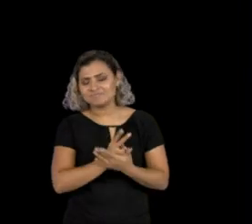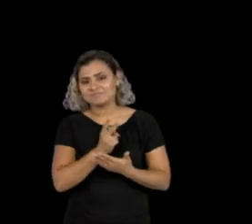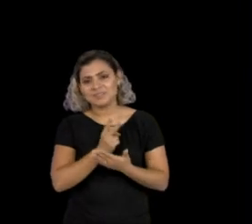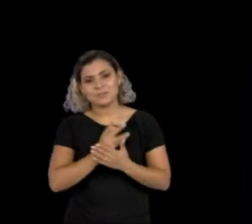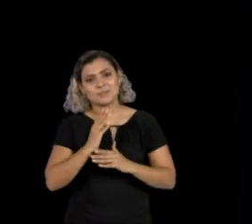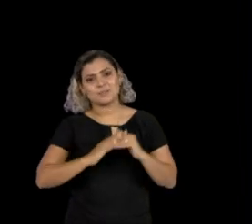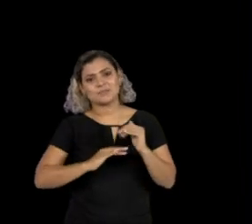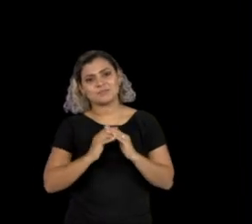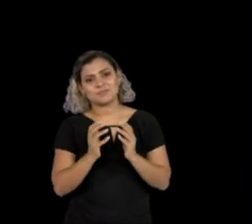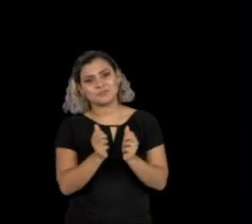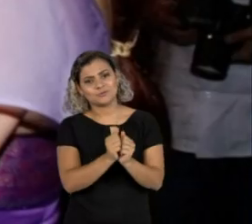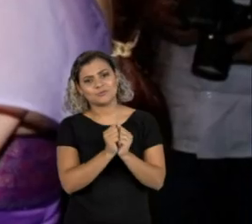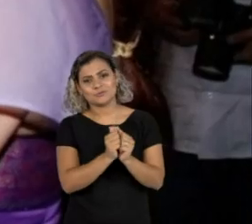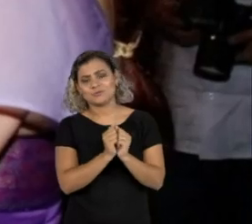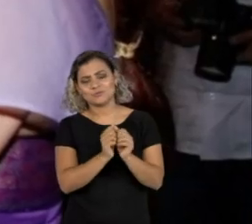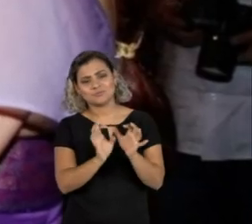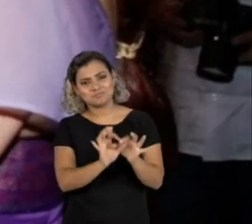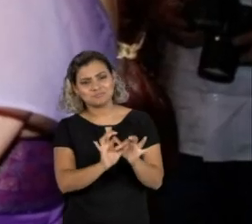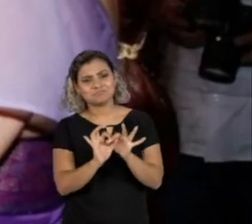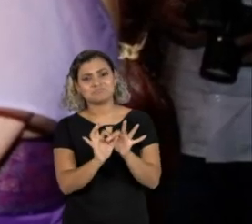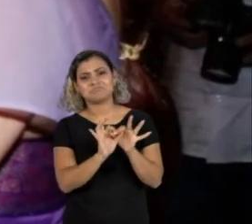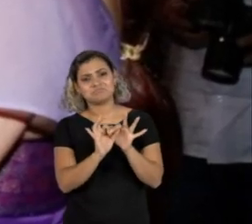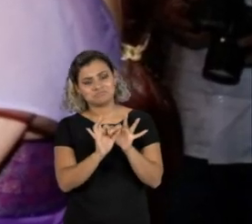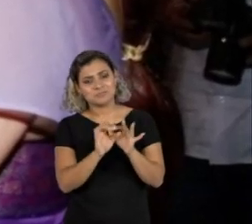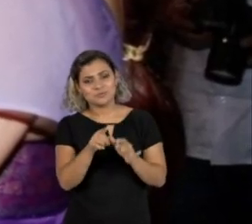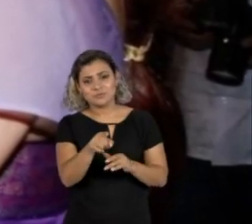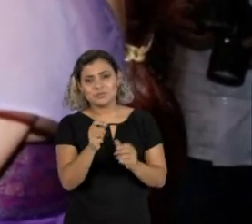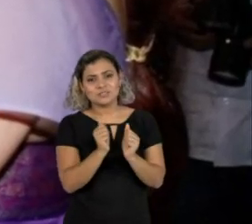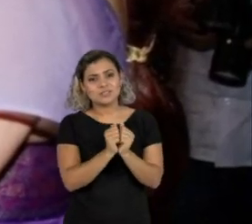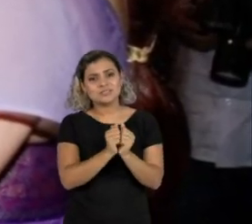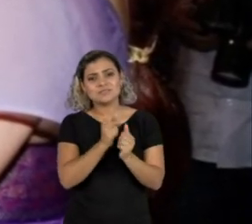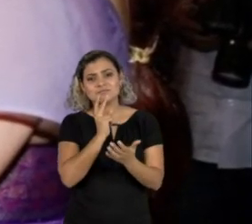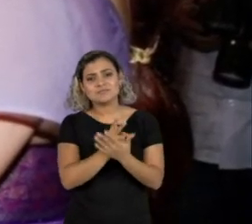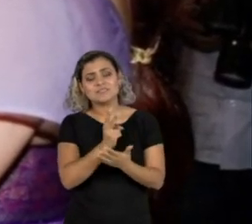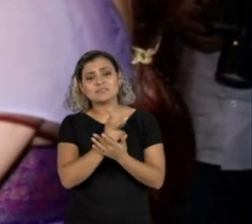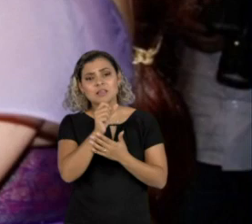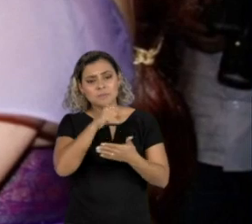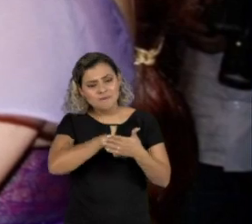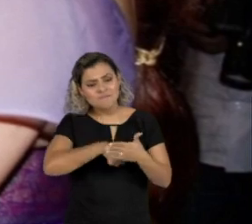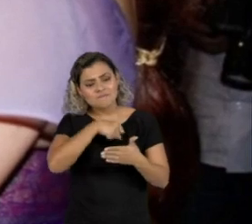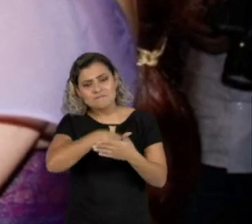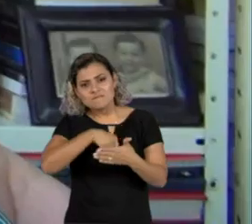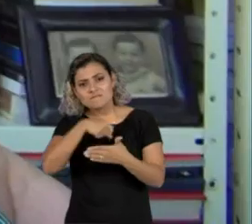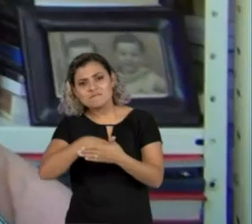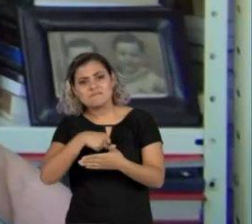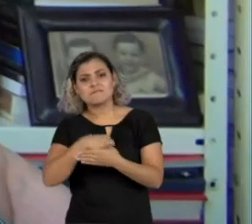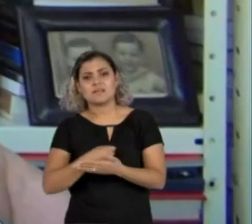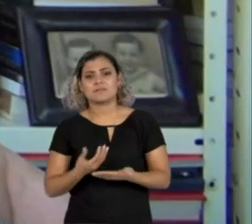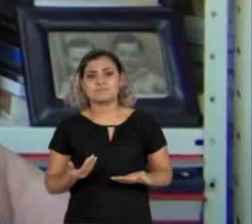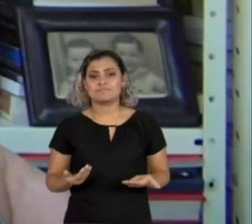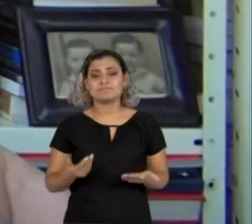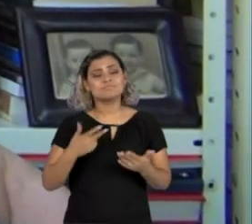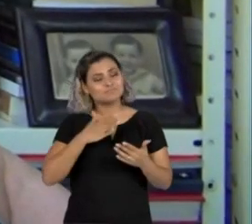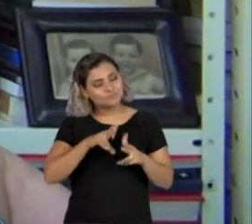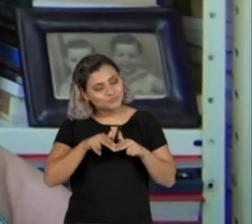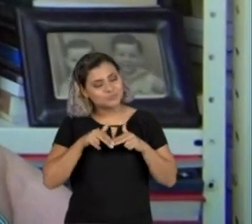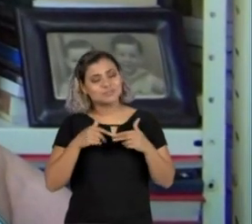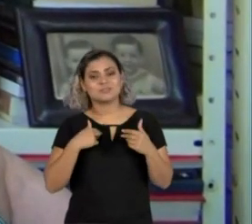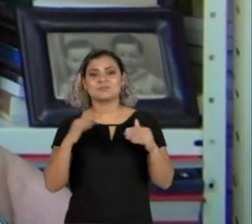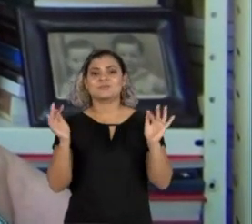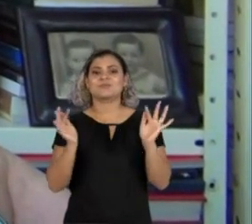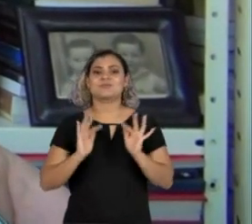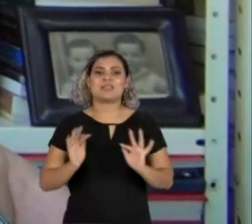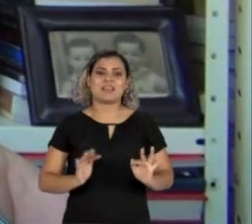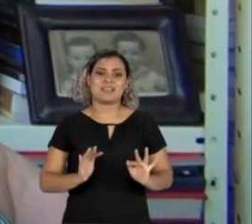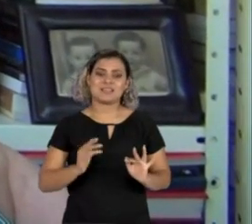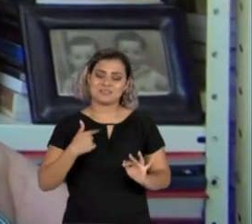de profissão, sempre do lado bom, né, das lutas da gente. Então, estou muito feliz de